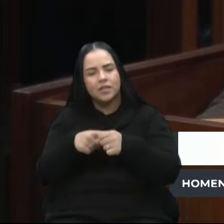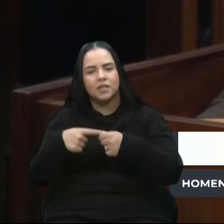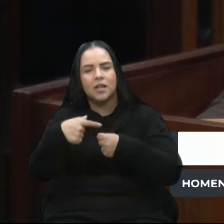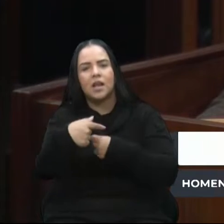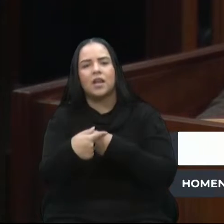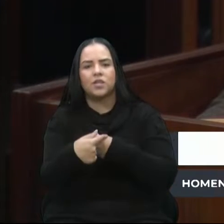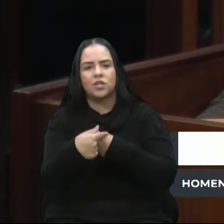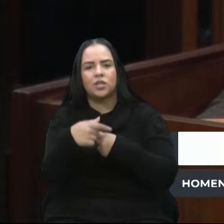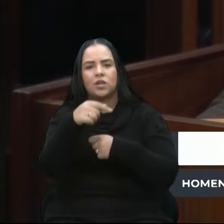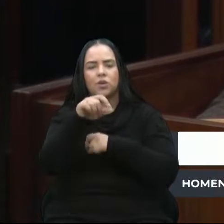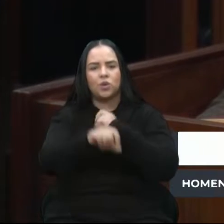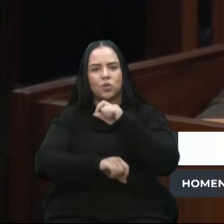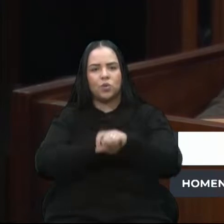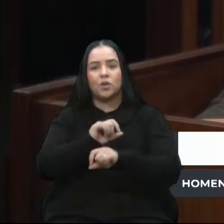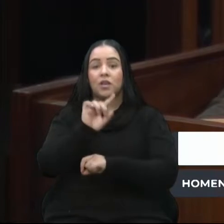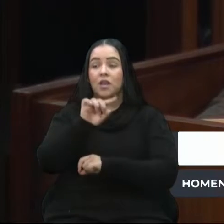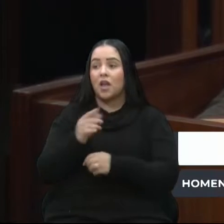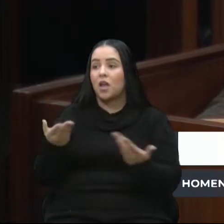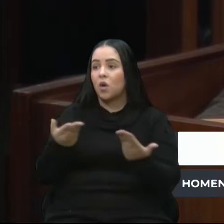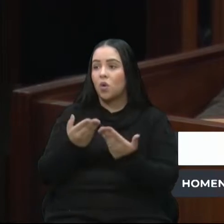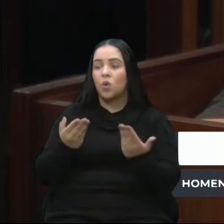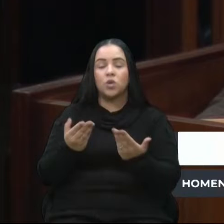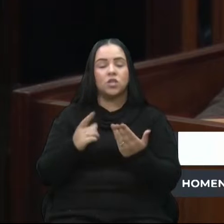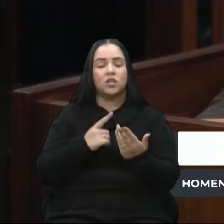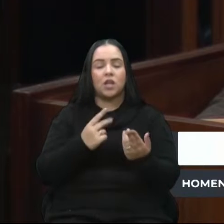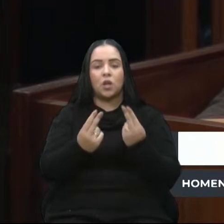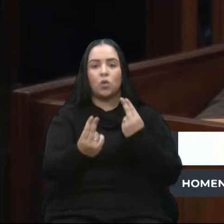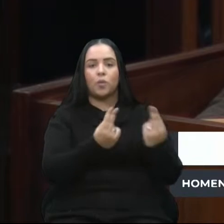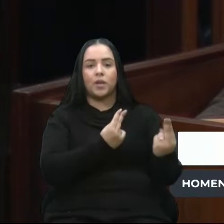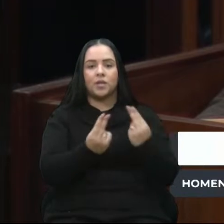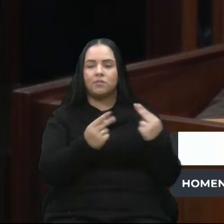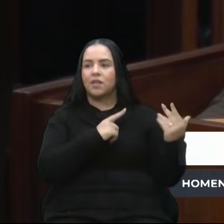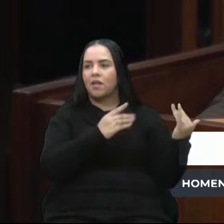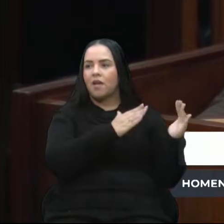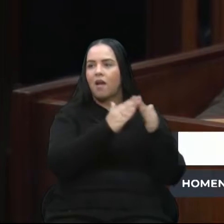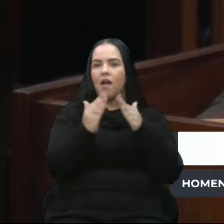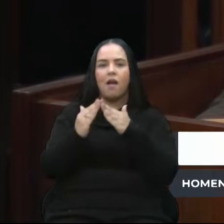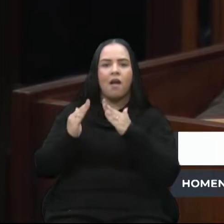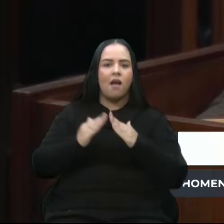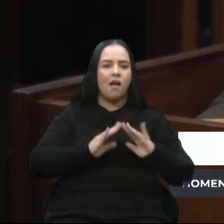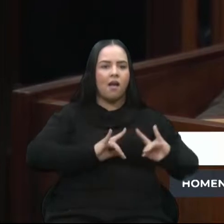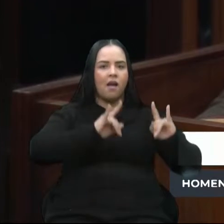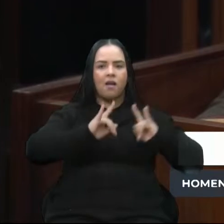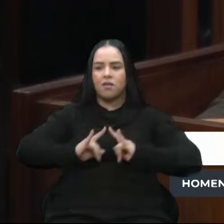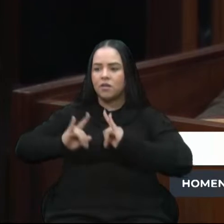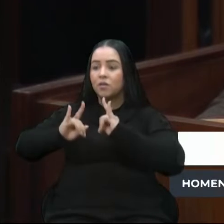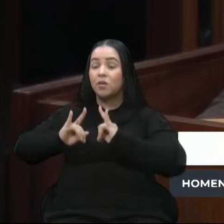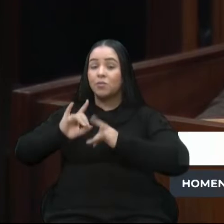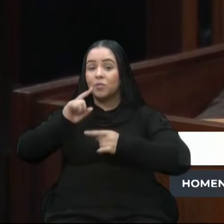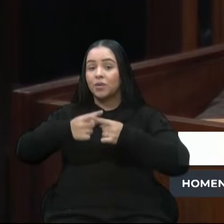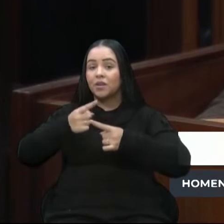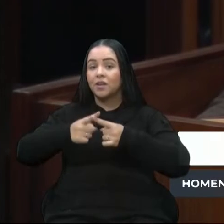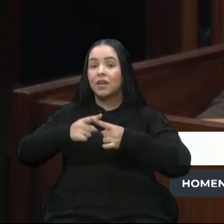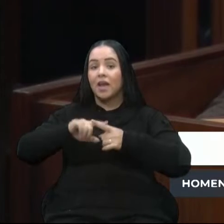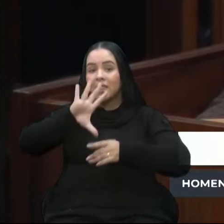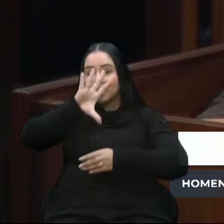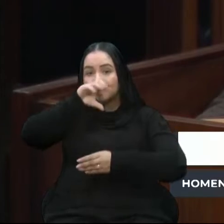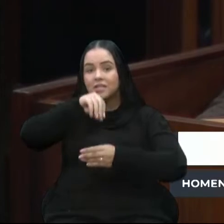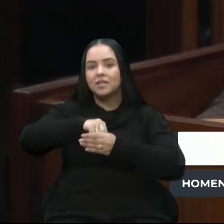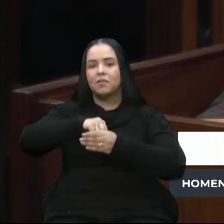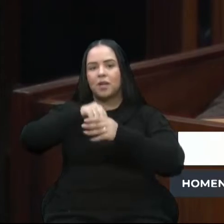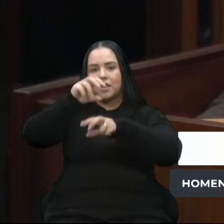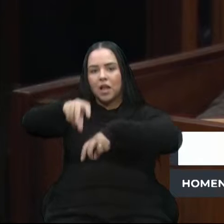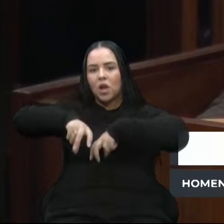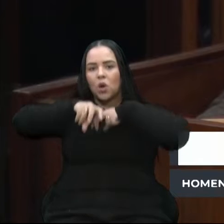hoje, urbana, começou a ser urbanizada em cima das colônias. Esse centro